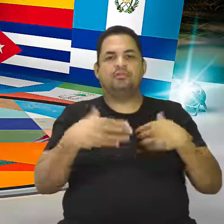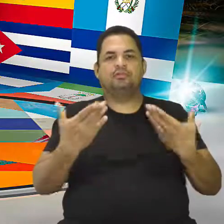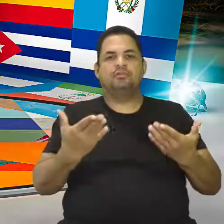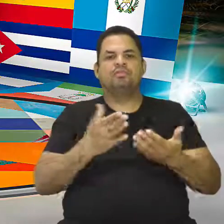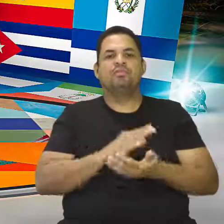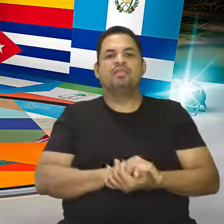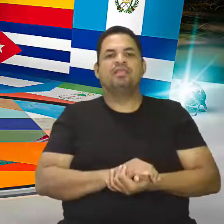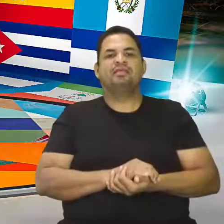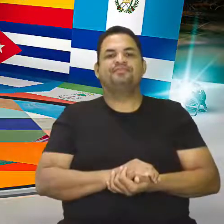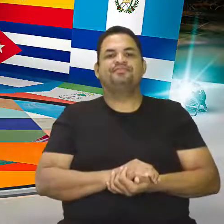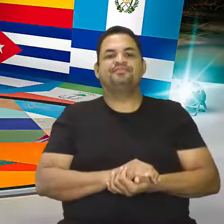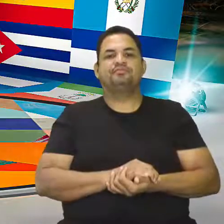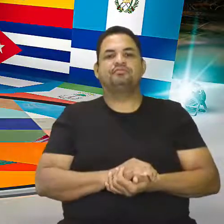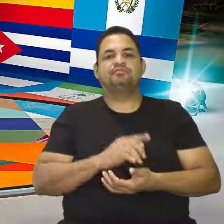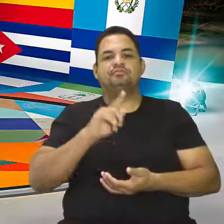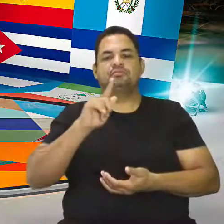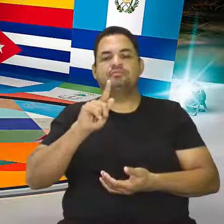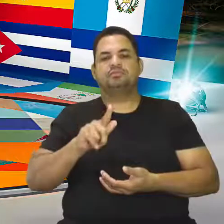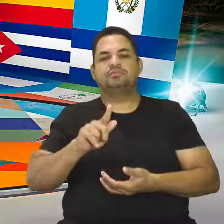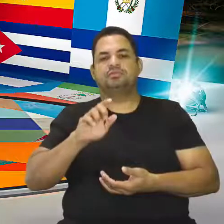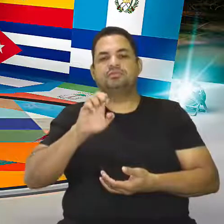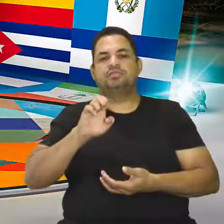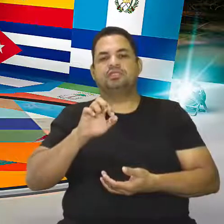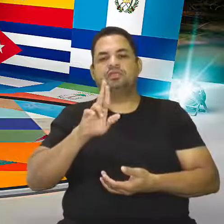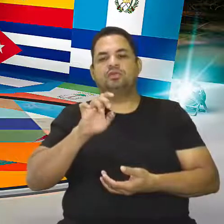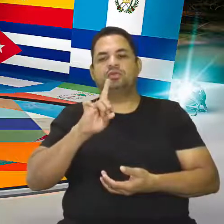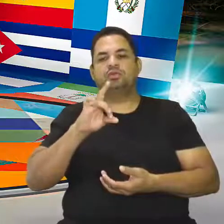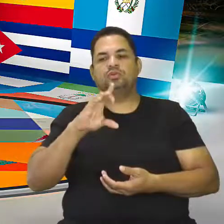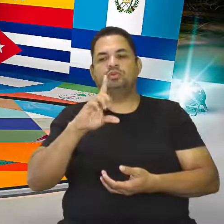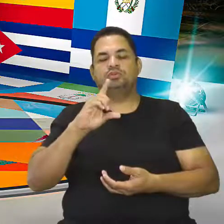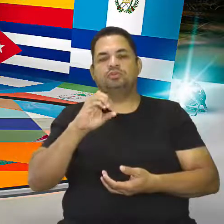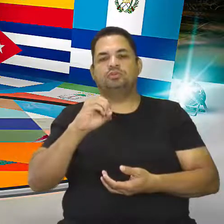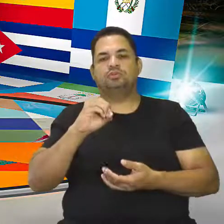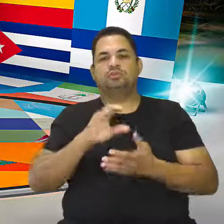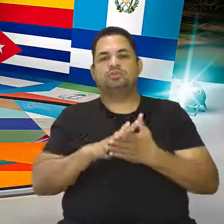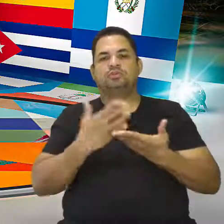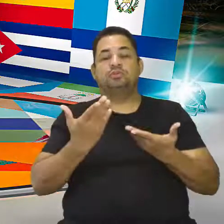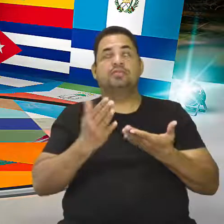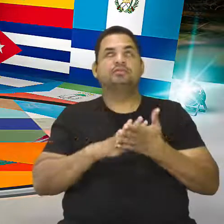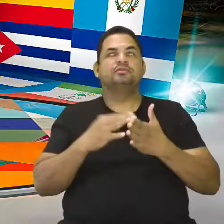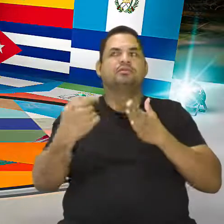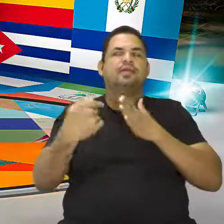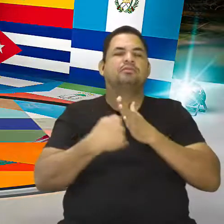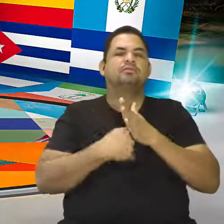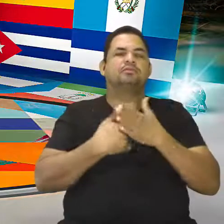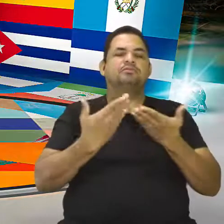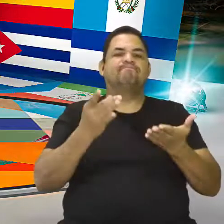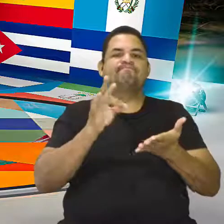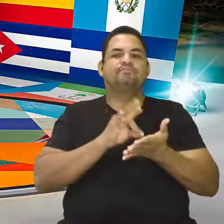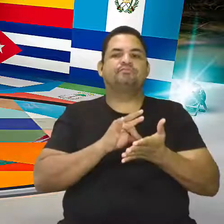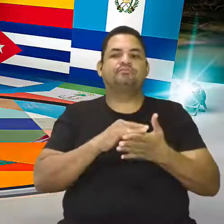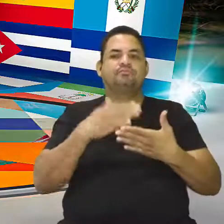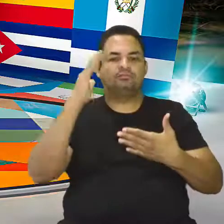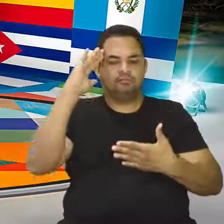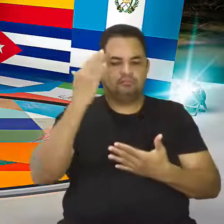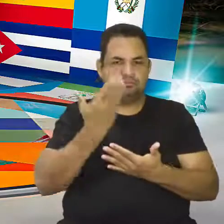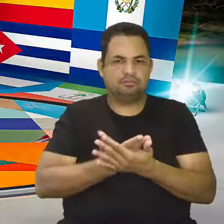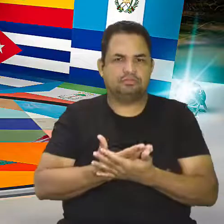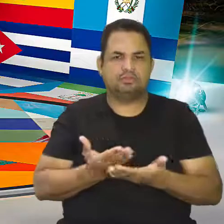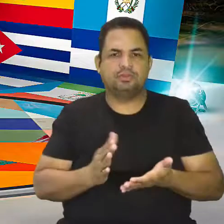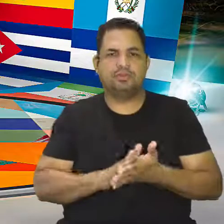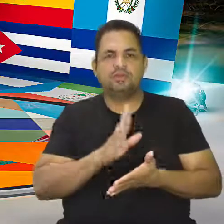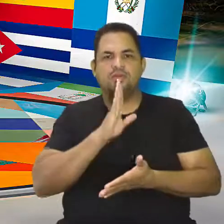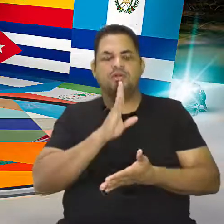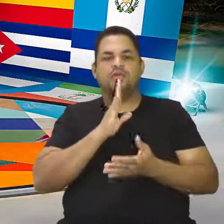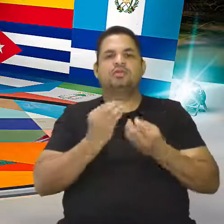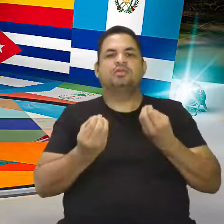pessoal do verbo é o gerúndio. E aí vocês devem se perguntar, na verdade, eu creio que vocês conheçam